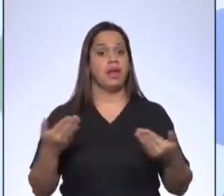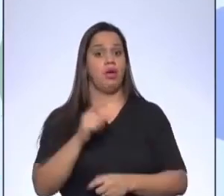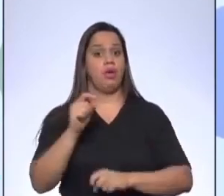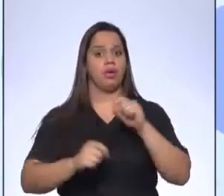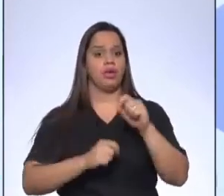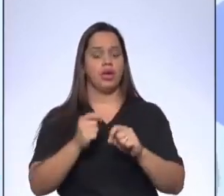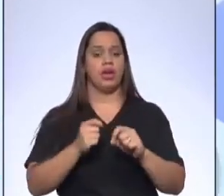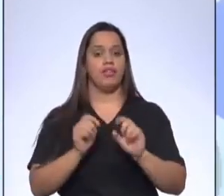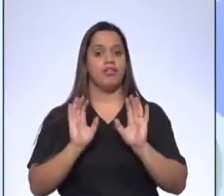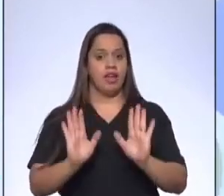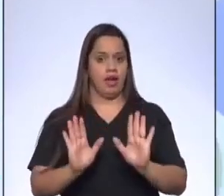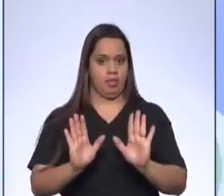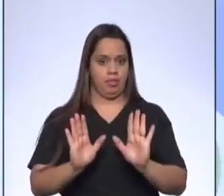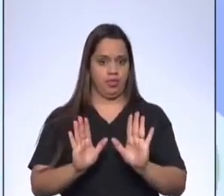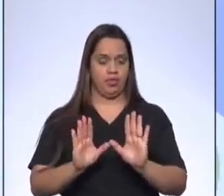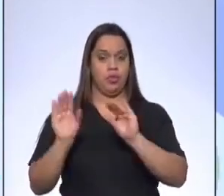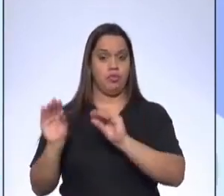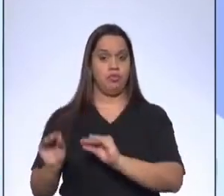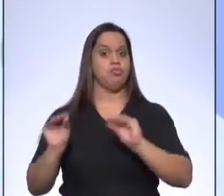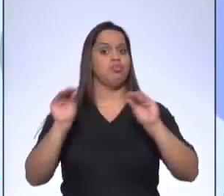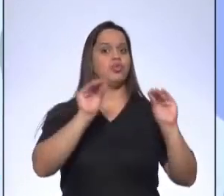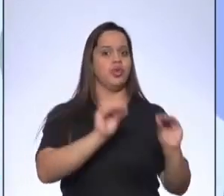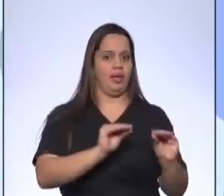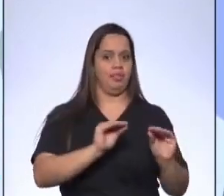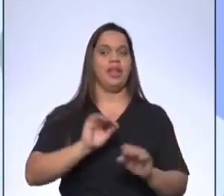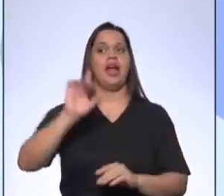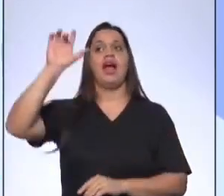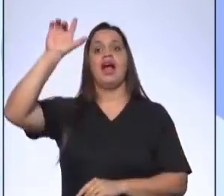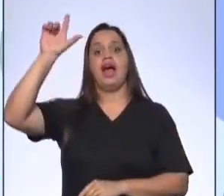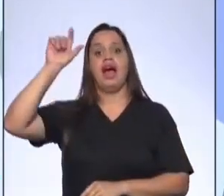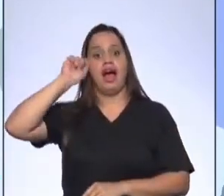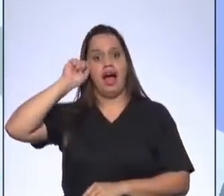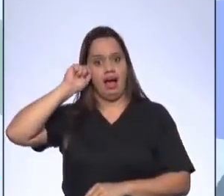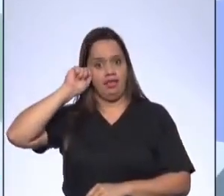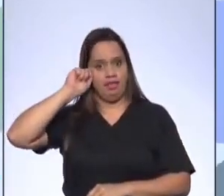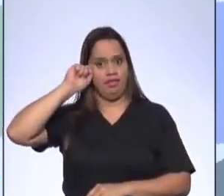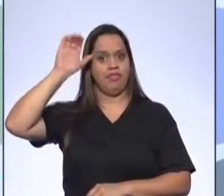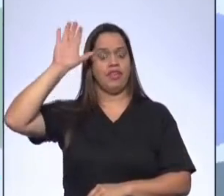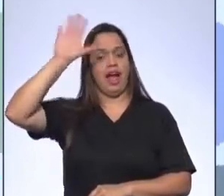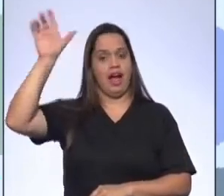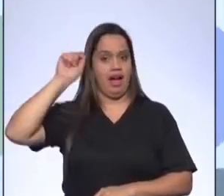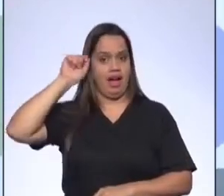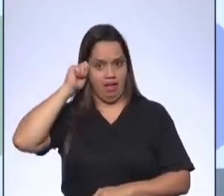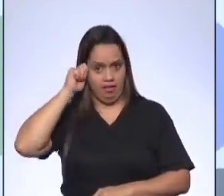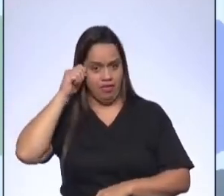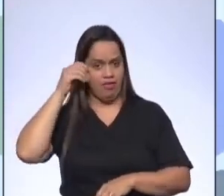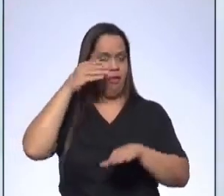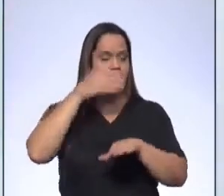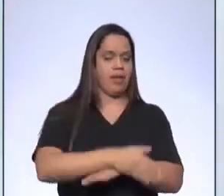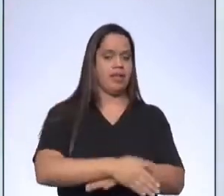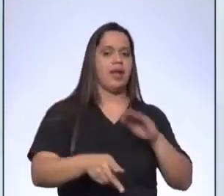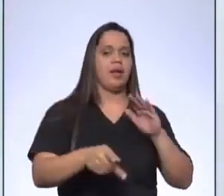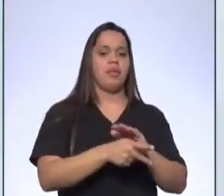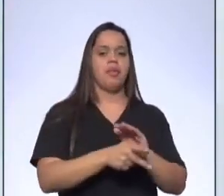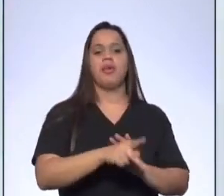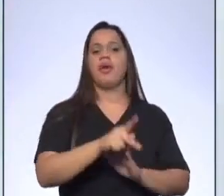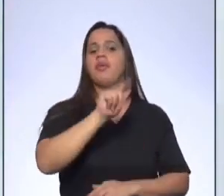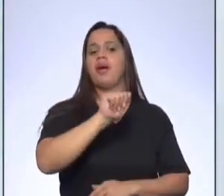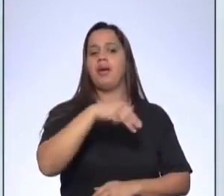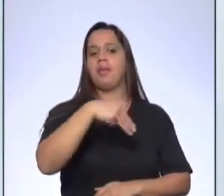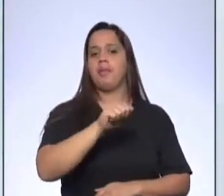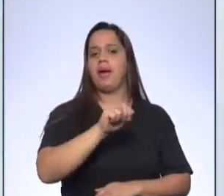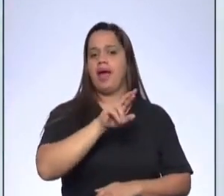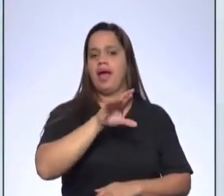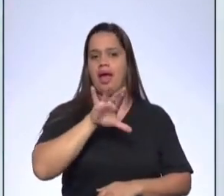vamos sair da África e vamos entrar na América para estudar esses 3 povos que vocês já